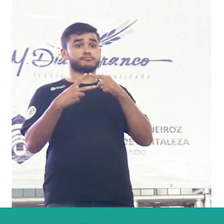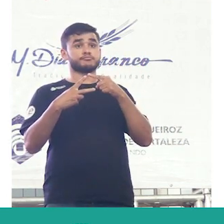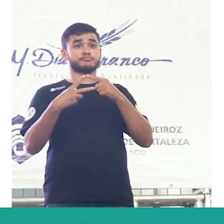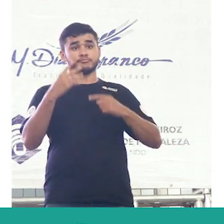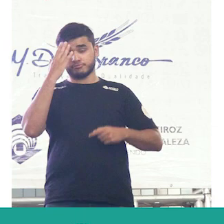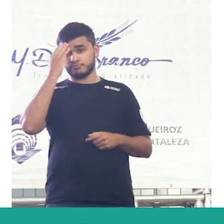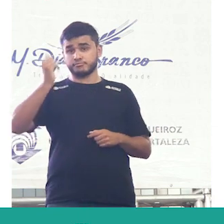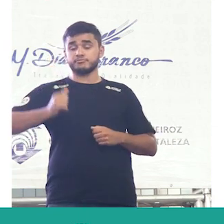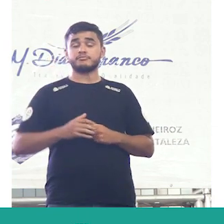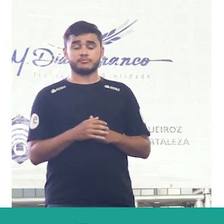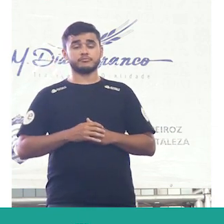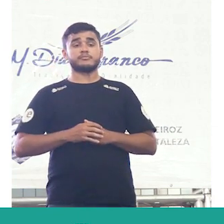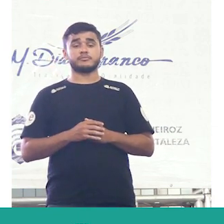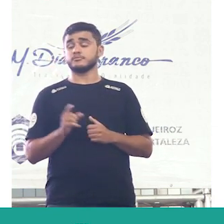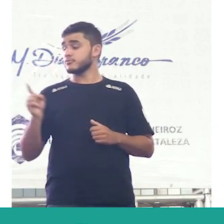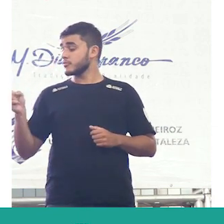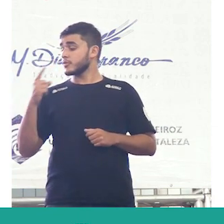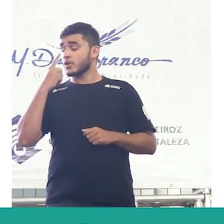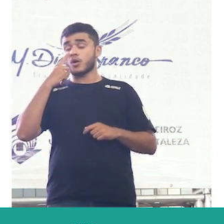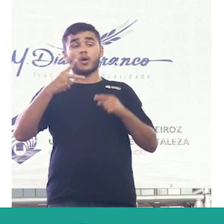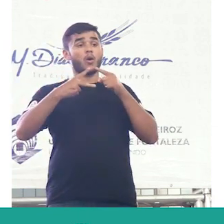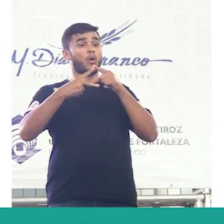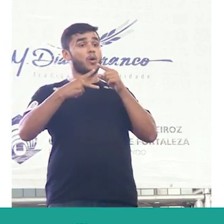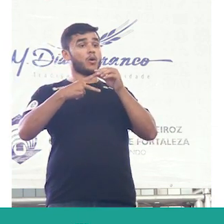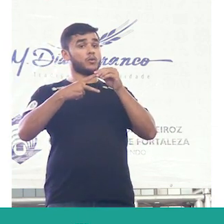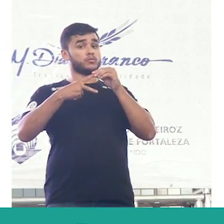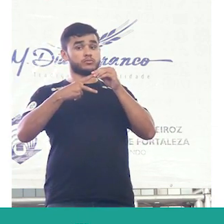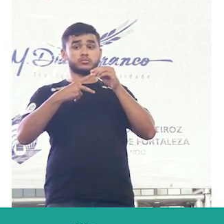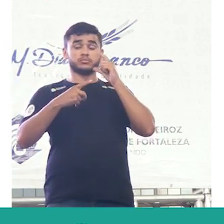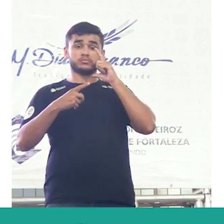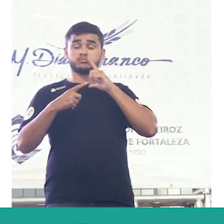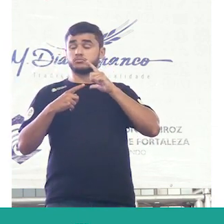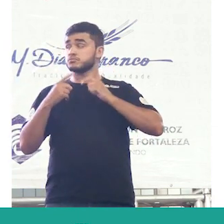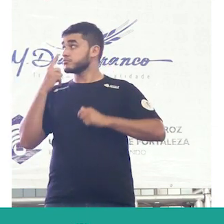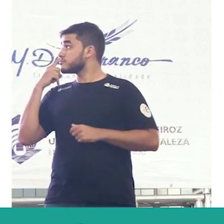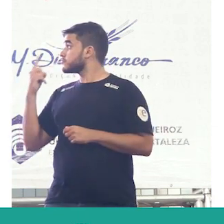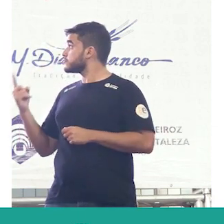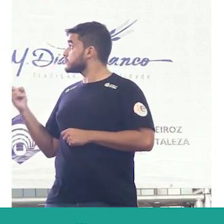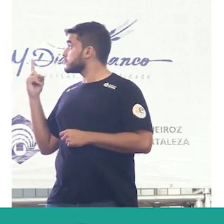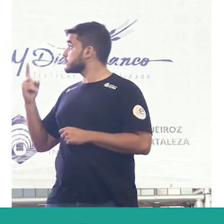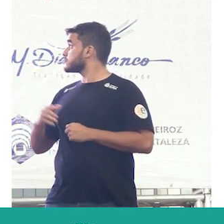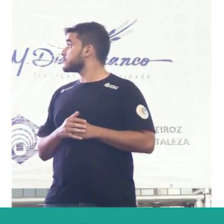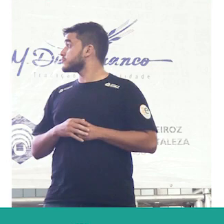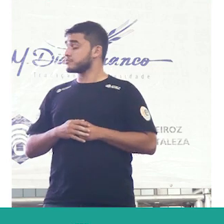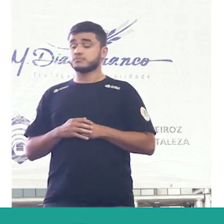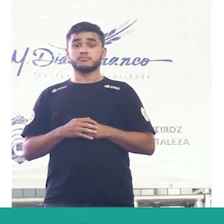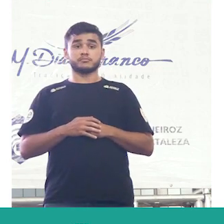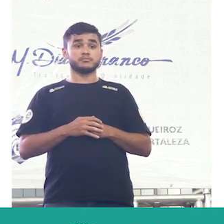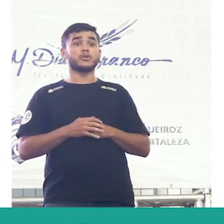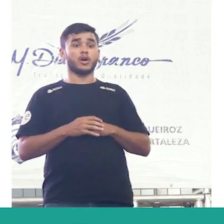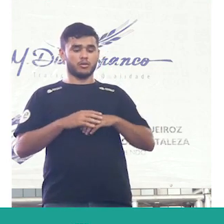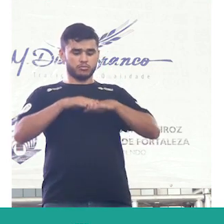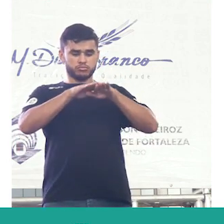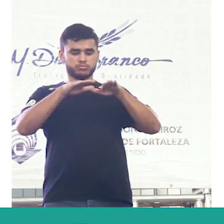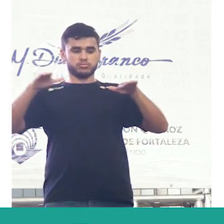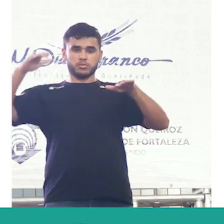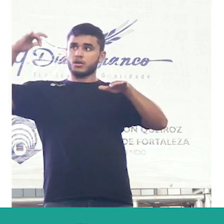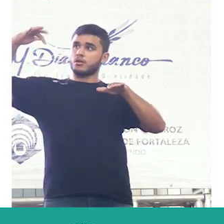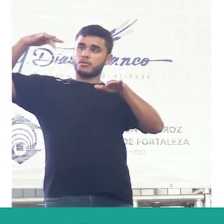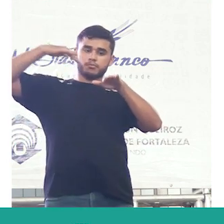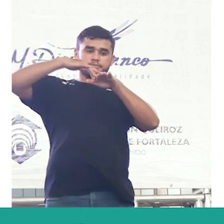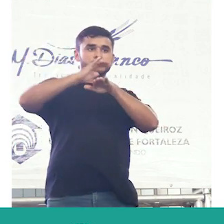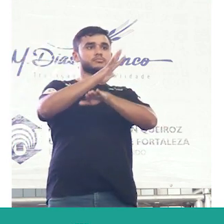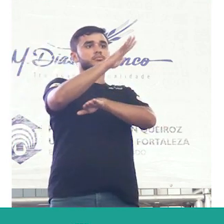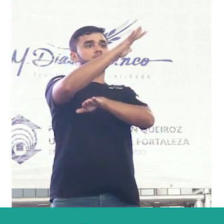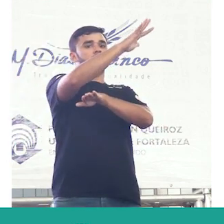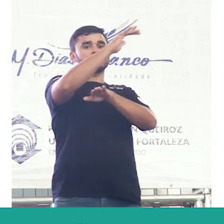Todos estão vendo que a luz chega de uma maneira e reflete da mesma maneira.